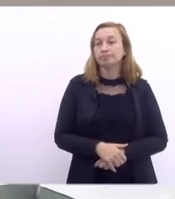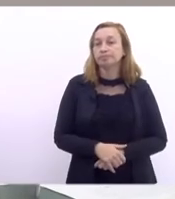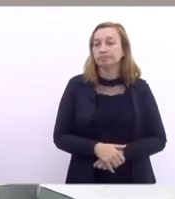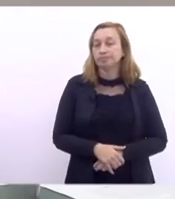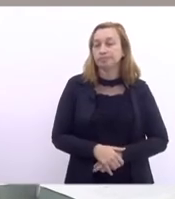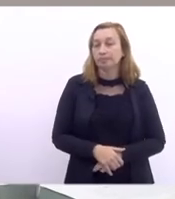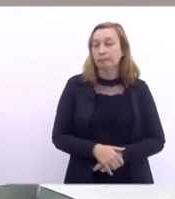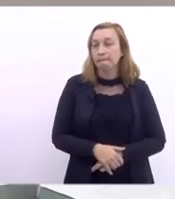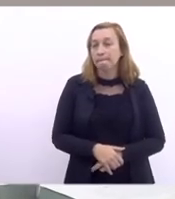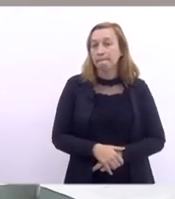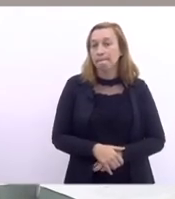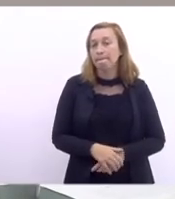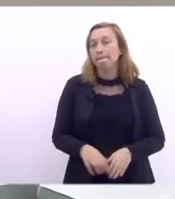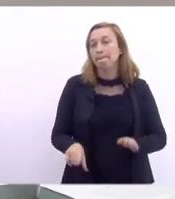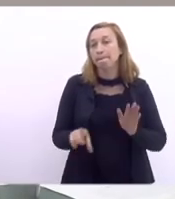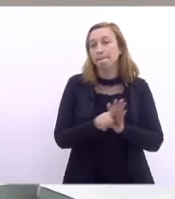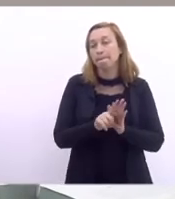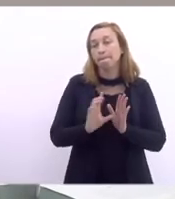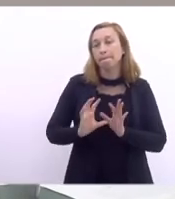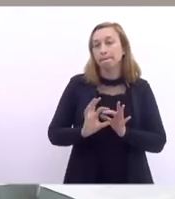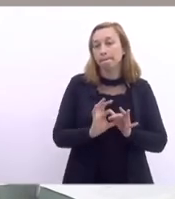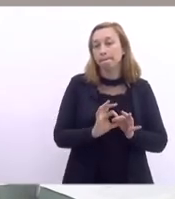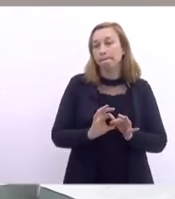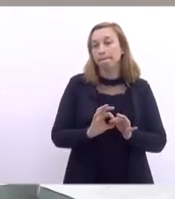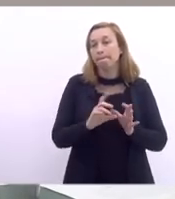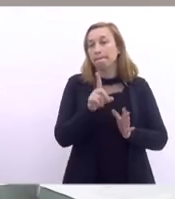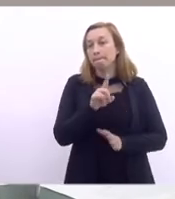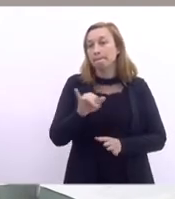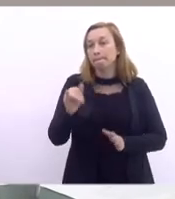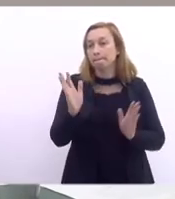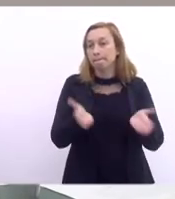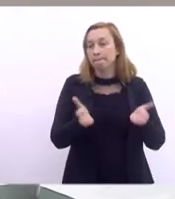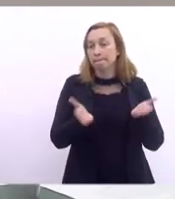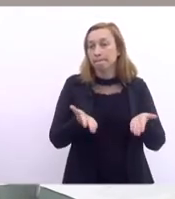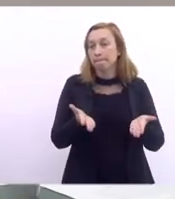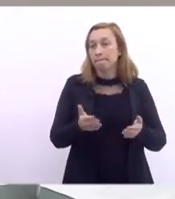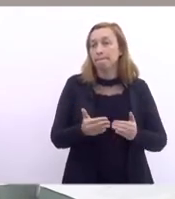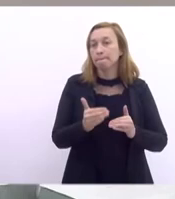vigente pela lei complementar no dia de hoje retroagindo